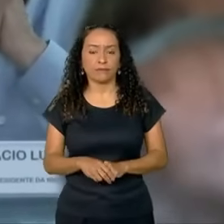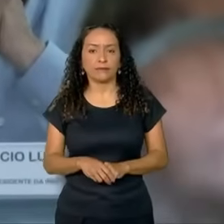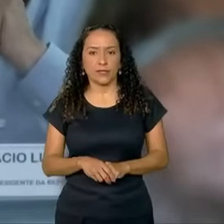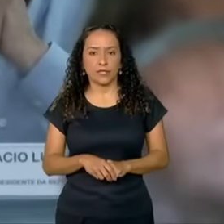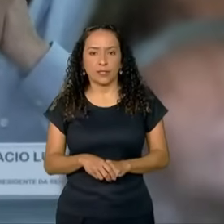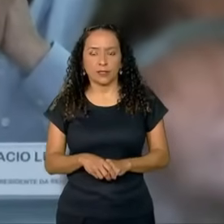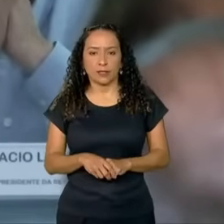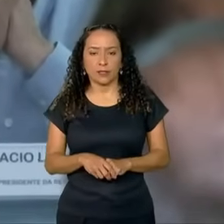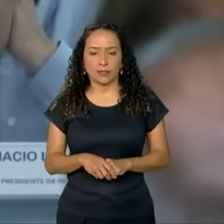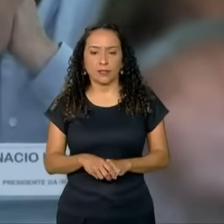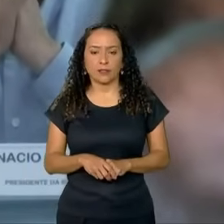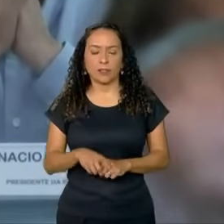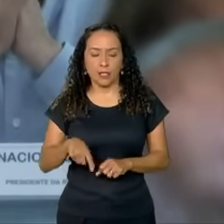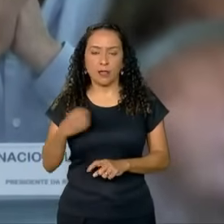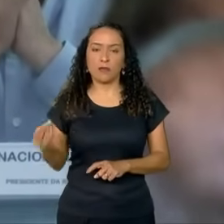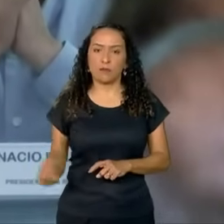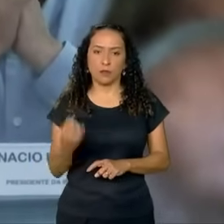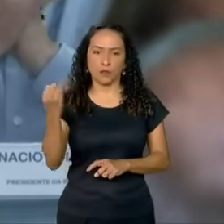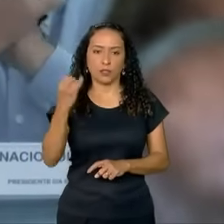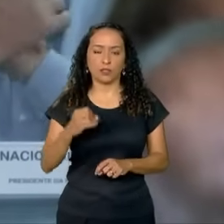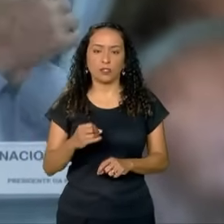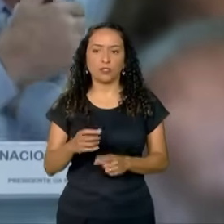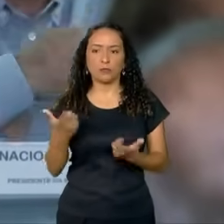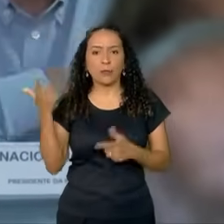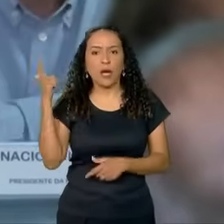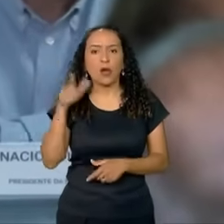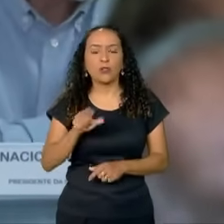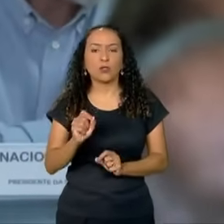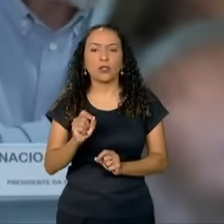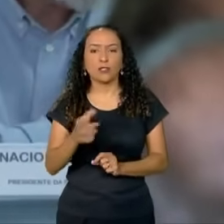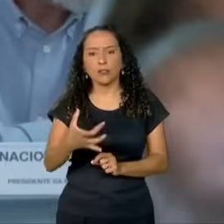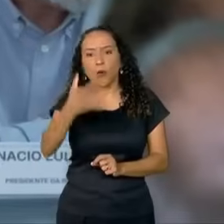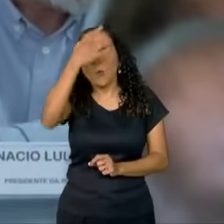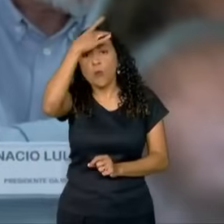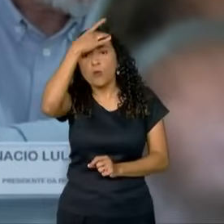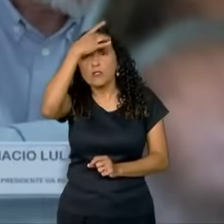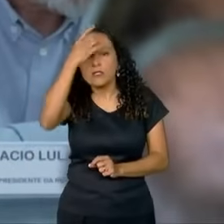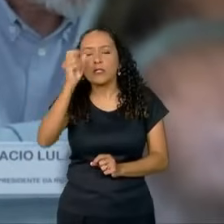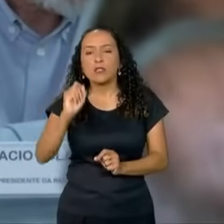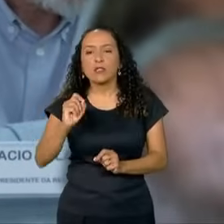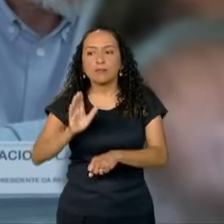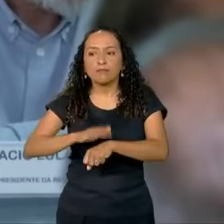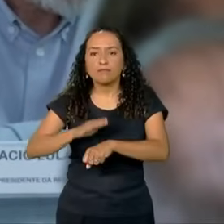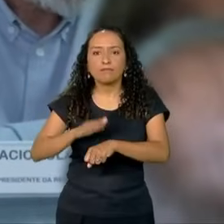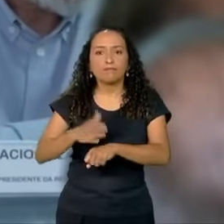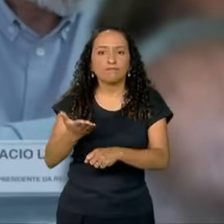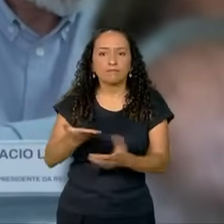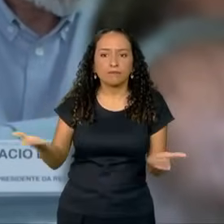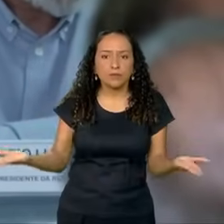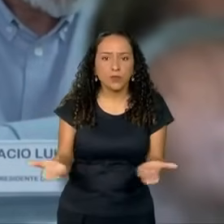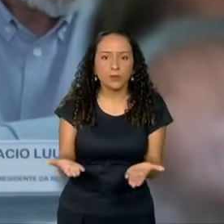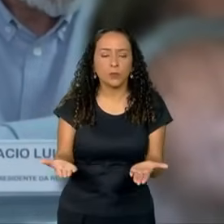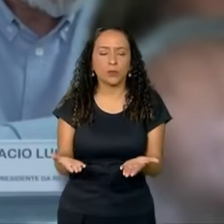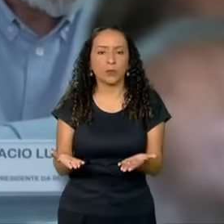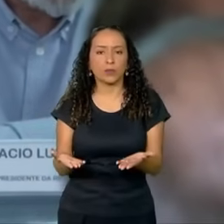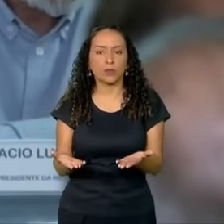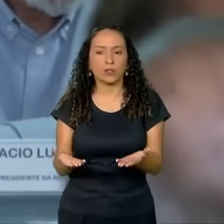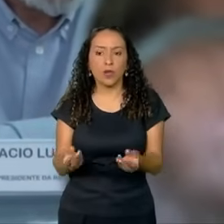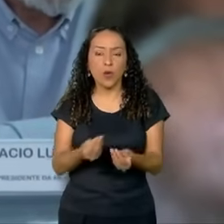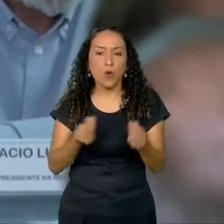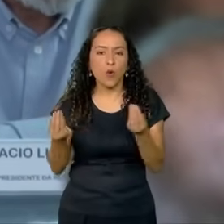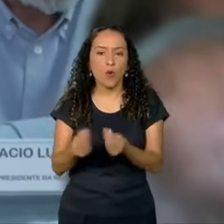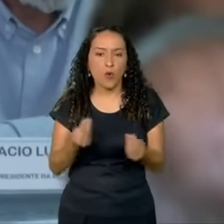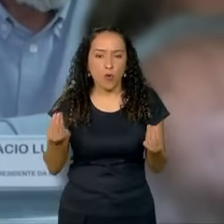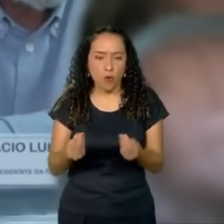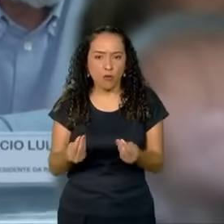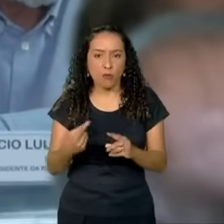vai ser muito importante para dar consciência situacional, né, situacional, a situação. Então,